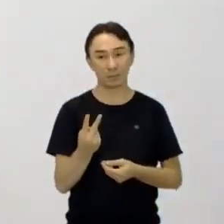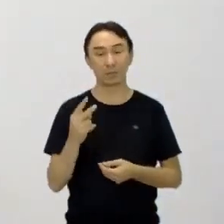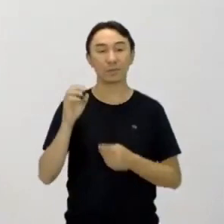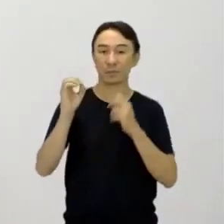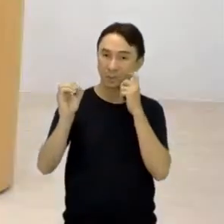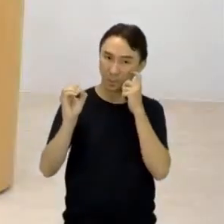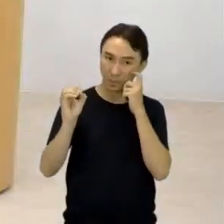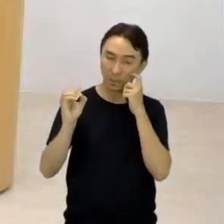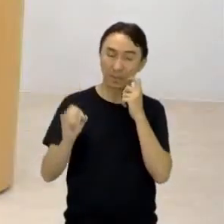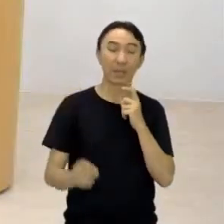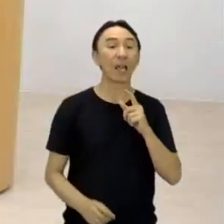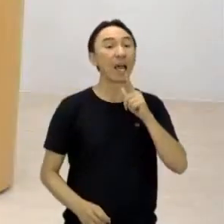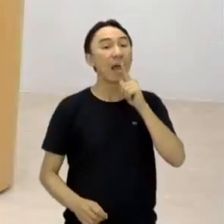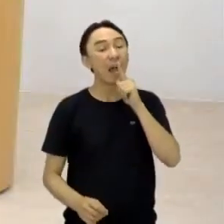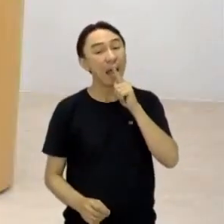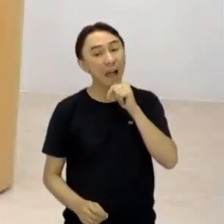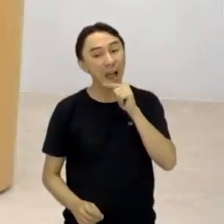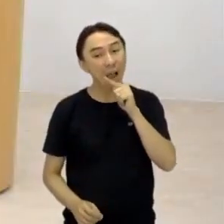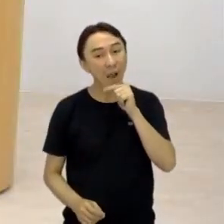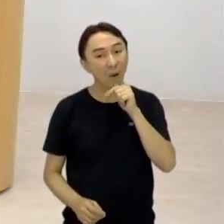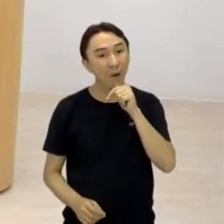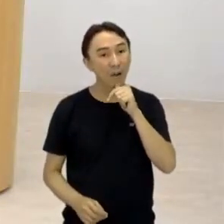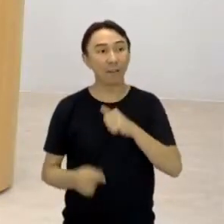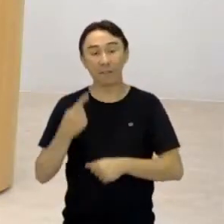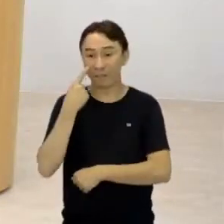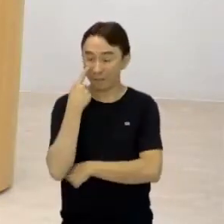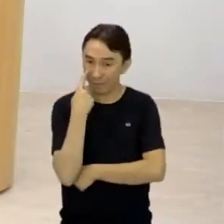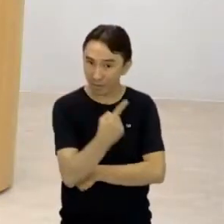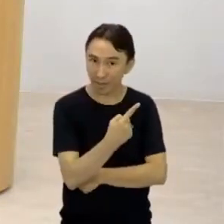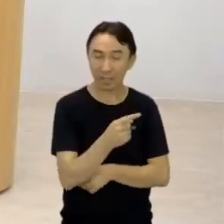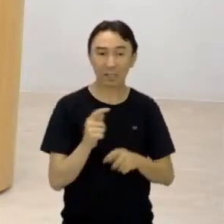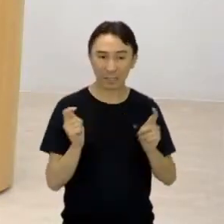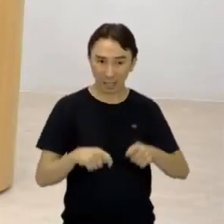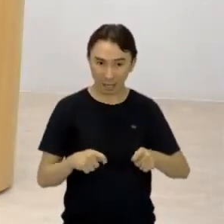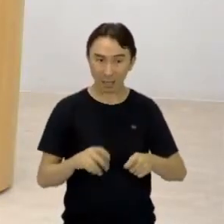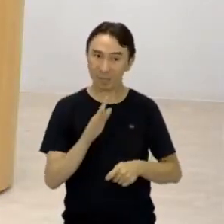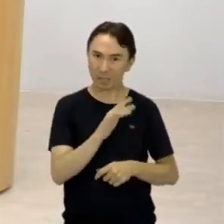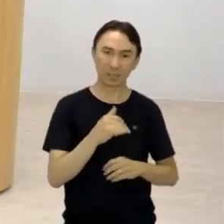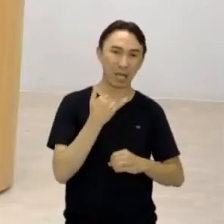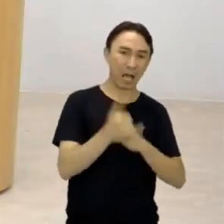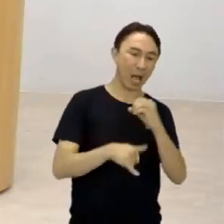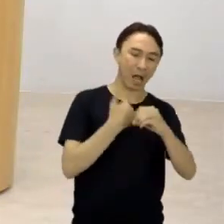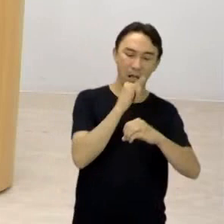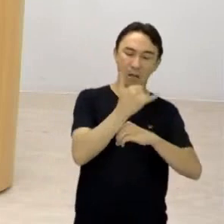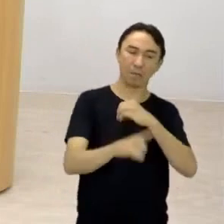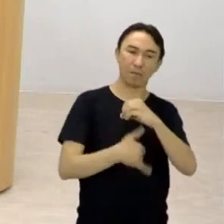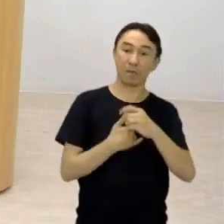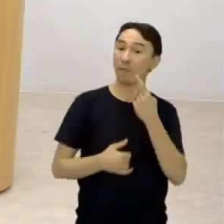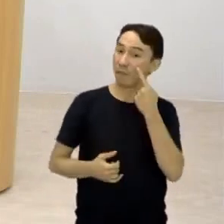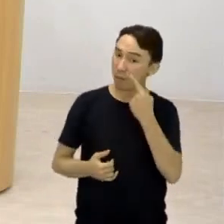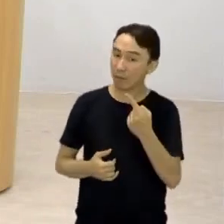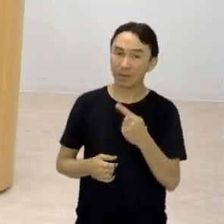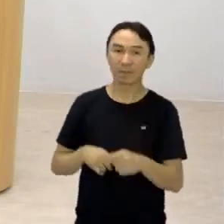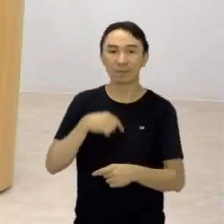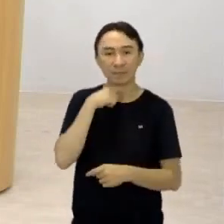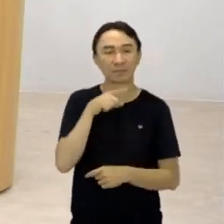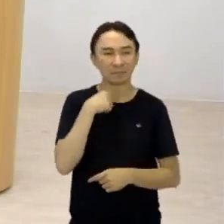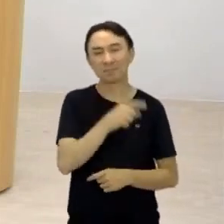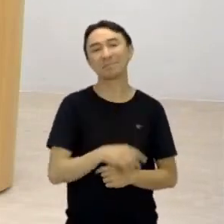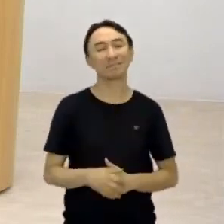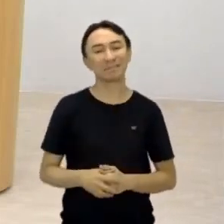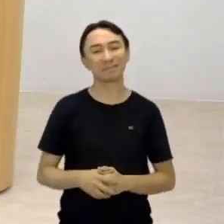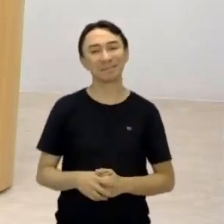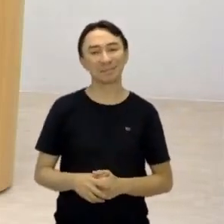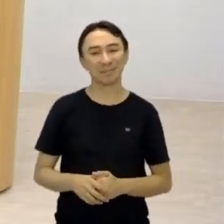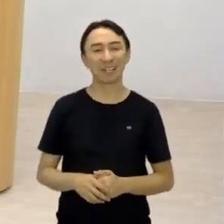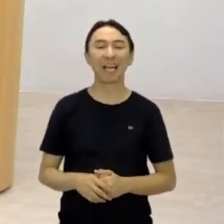Tiago? Não, consegue ver, não o átomo, né? Mas consegue ver a água então. Sim. Então, mas é legal a gente pensar no seguinte: na